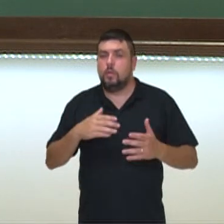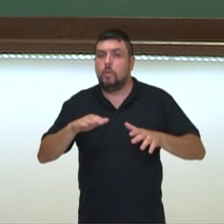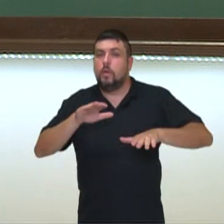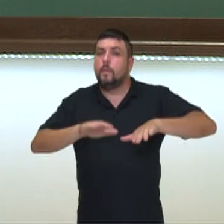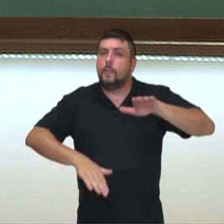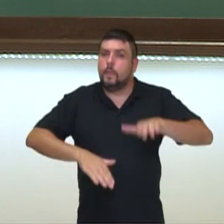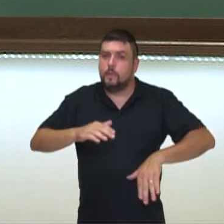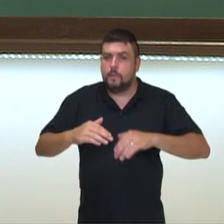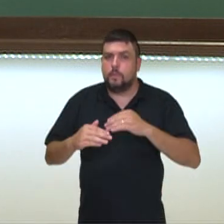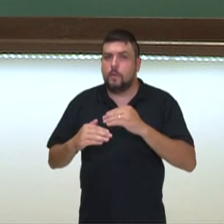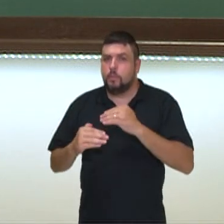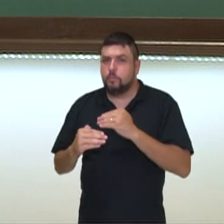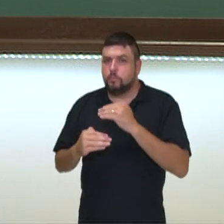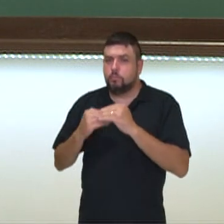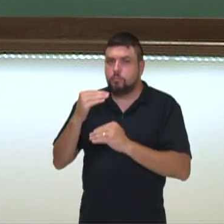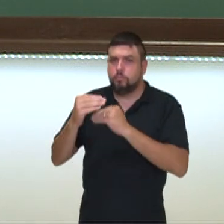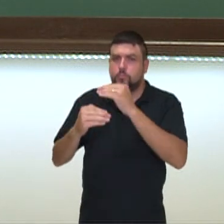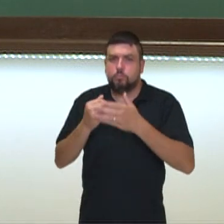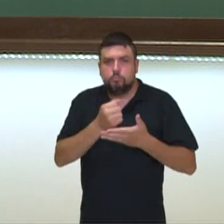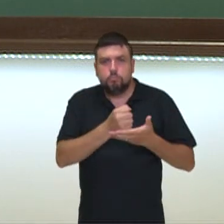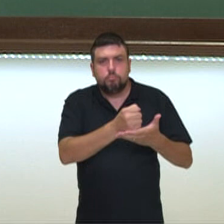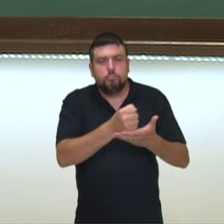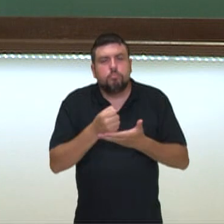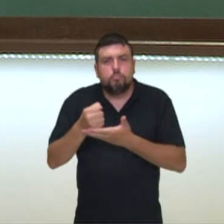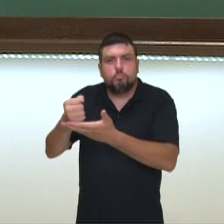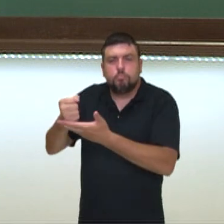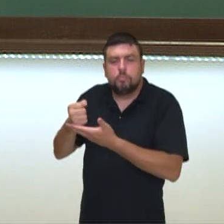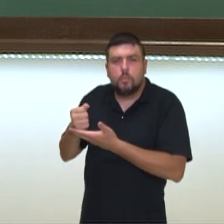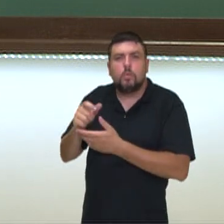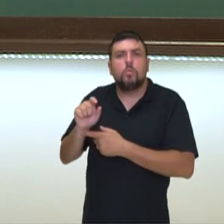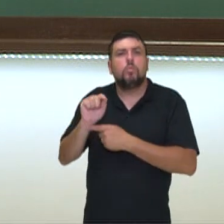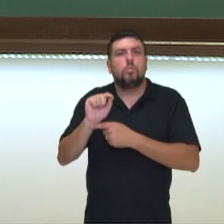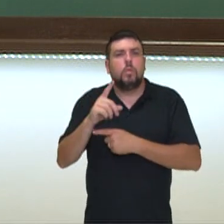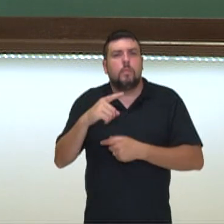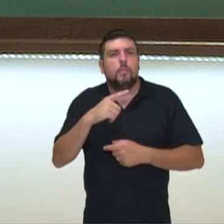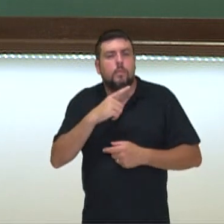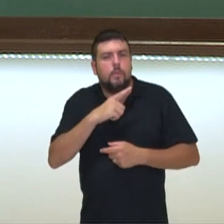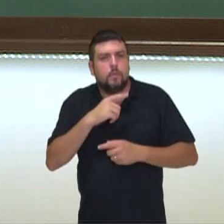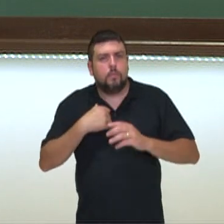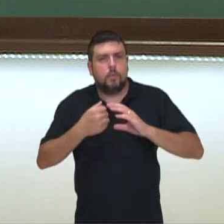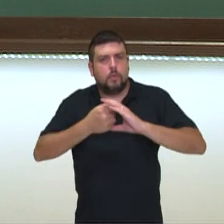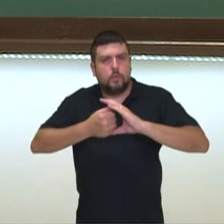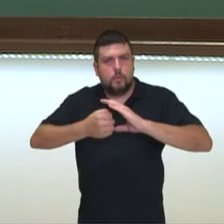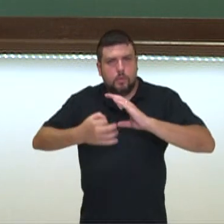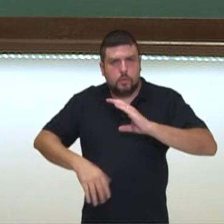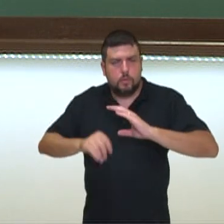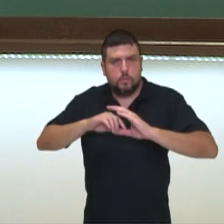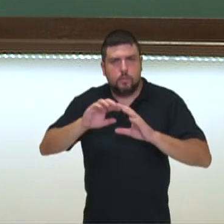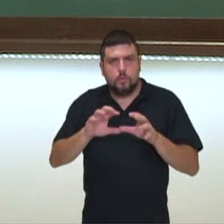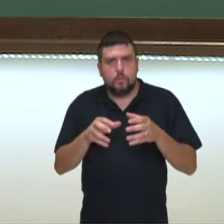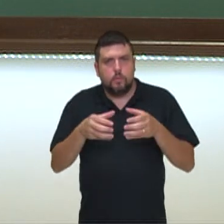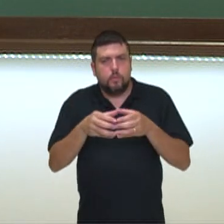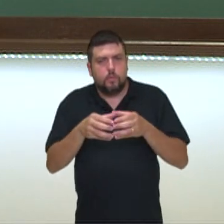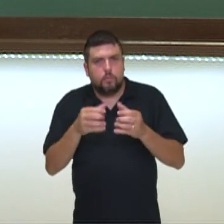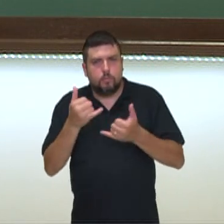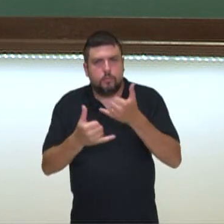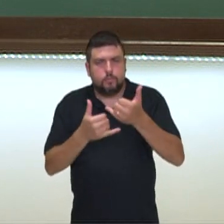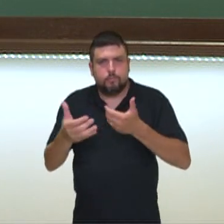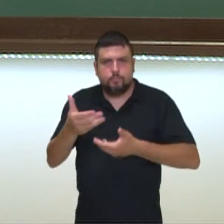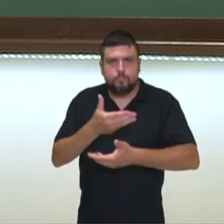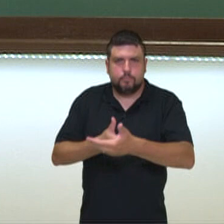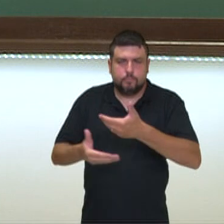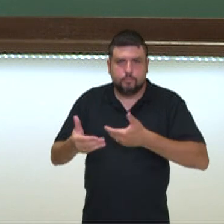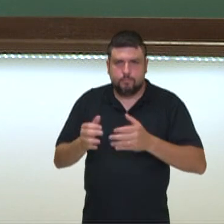de cooperação, é que vai ter as características daquele conjunto de jogos